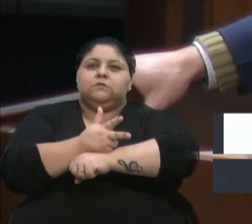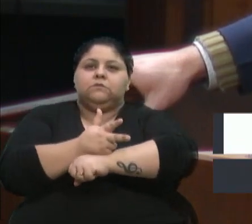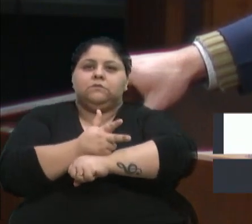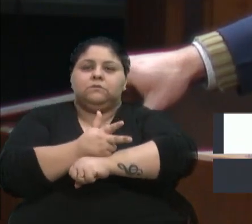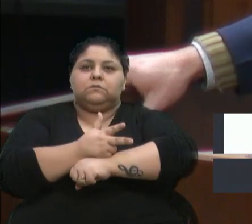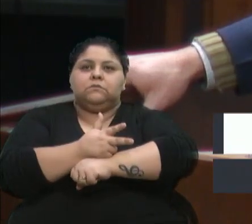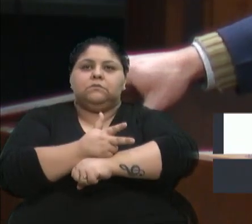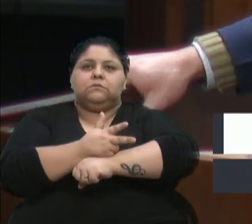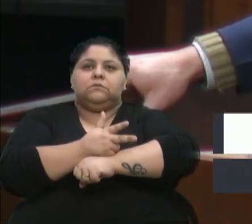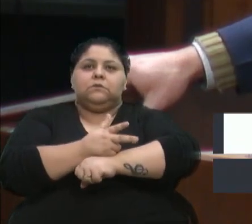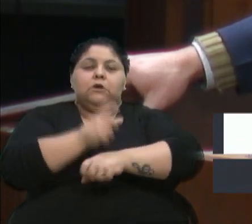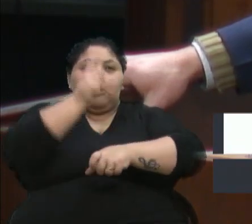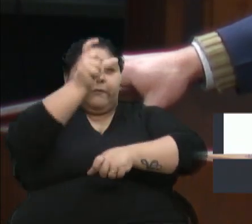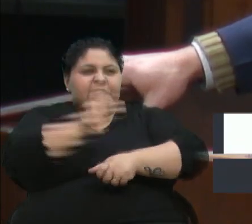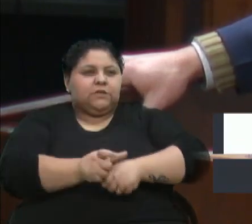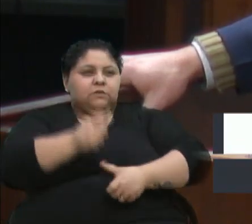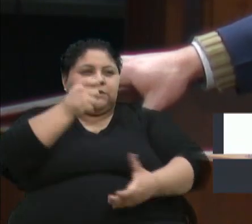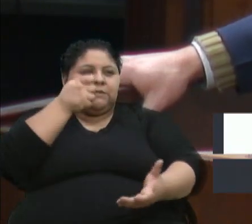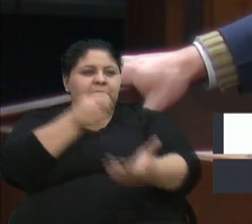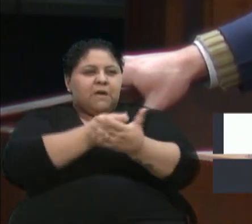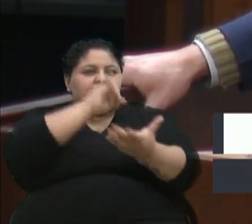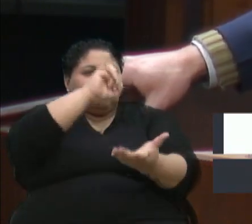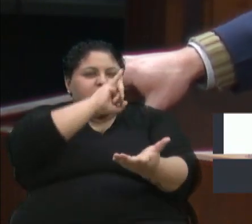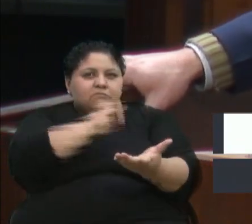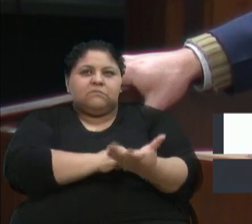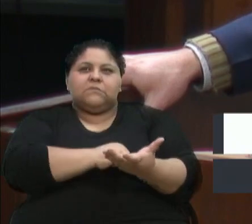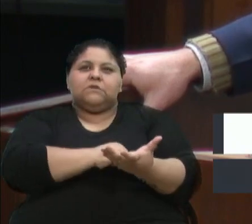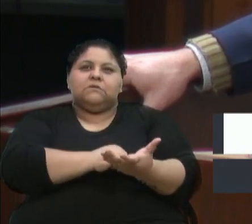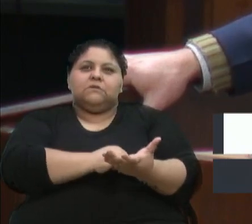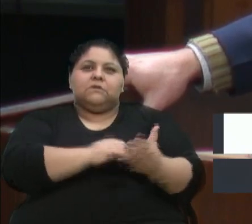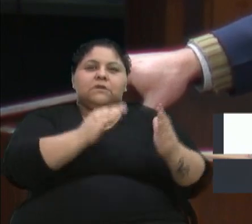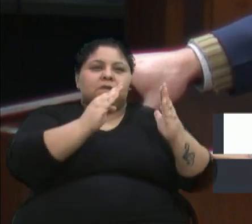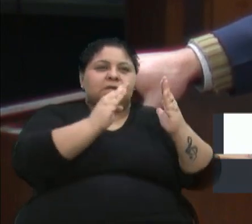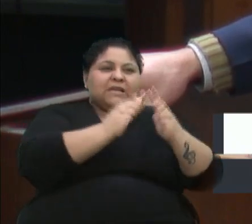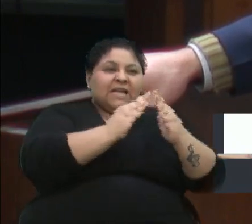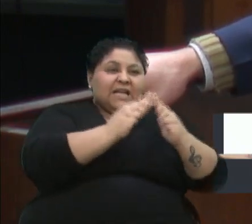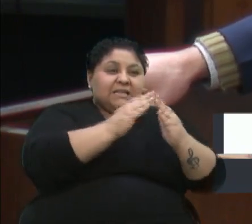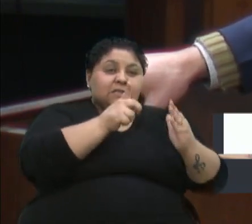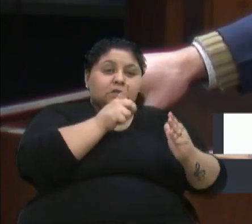contribuintes que pagam seus impostos, que é a casa alagando.